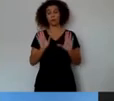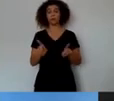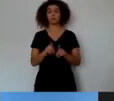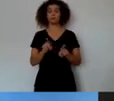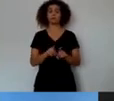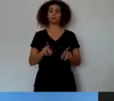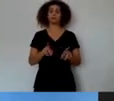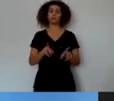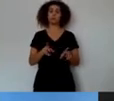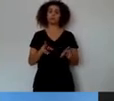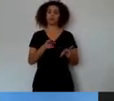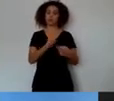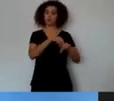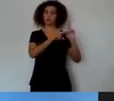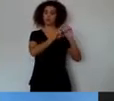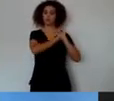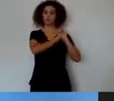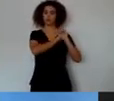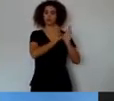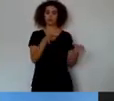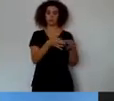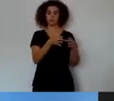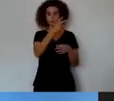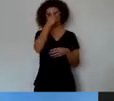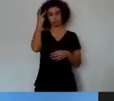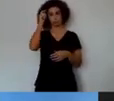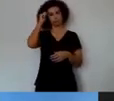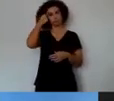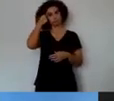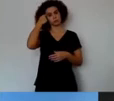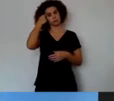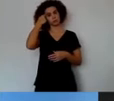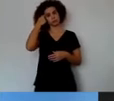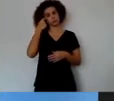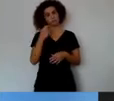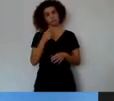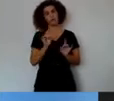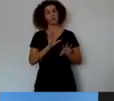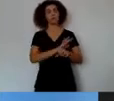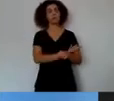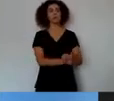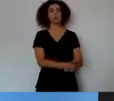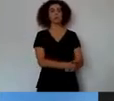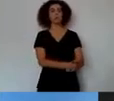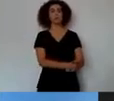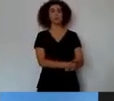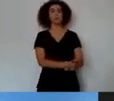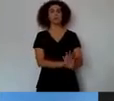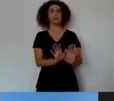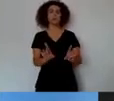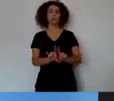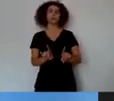que a gente observa que é não só a respeito do racismo e resolva o racismo aí, porque o racismo é um problema de vocês, mas também